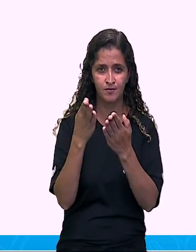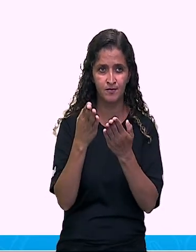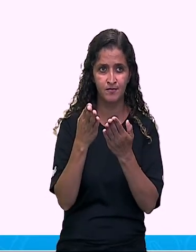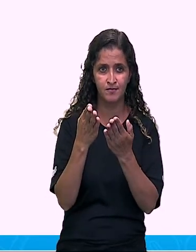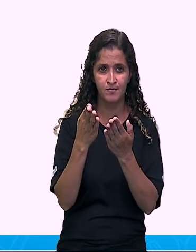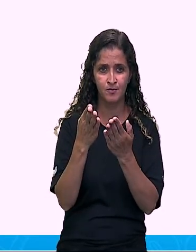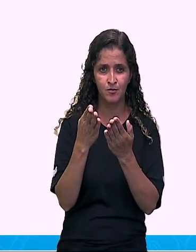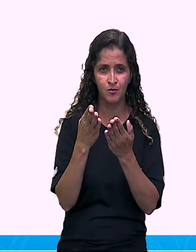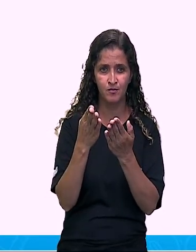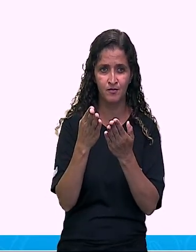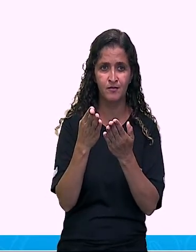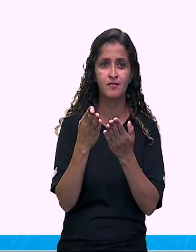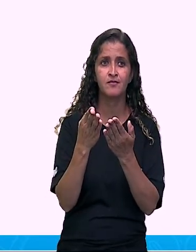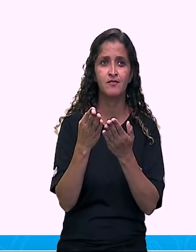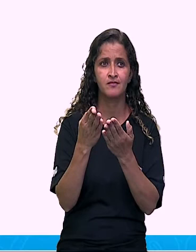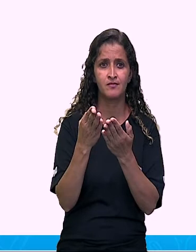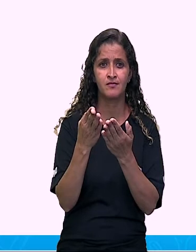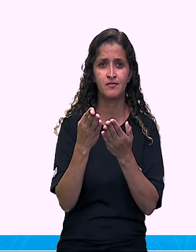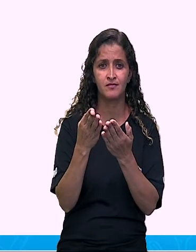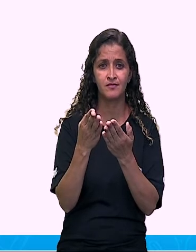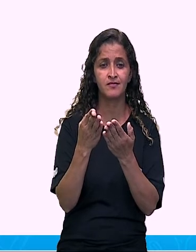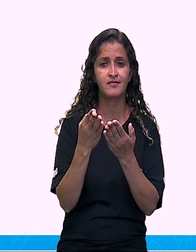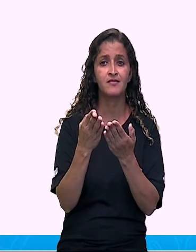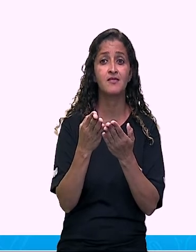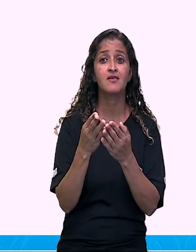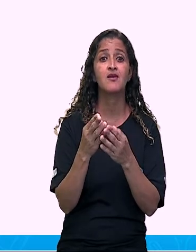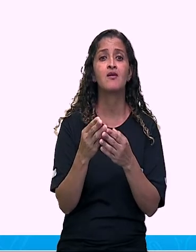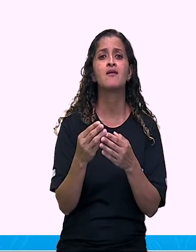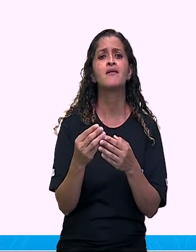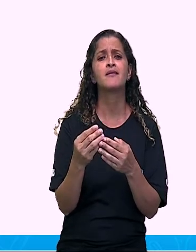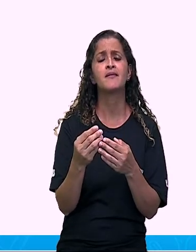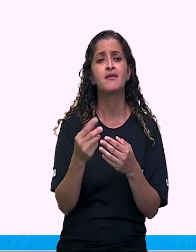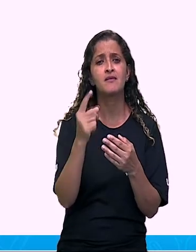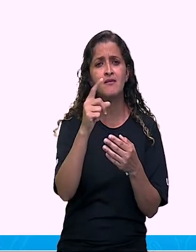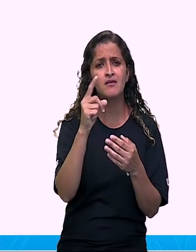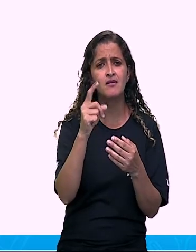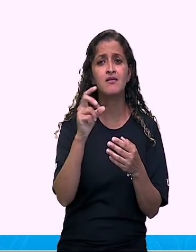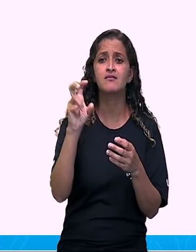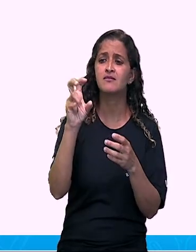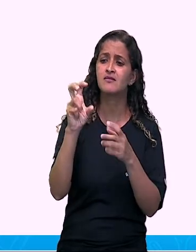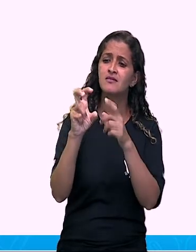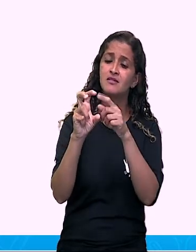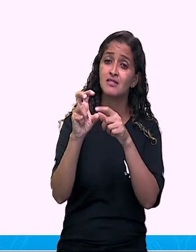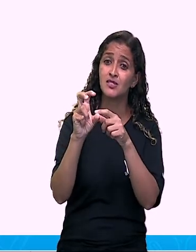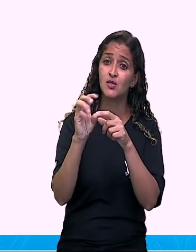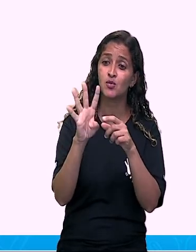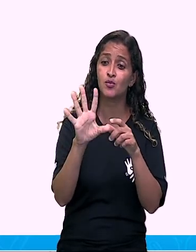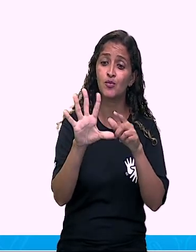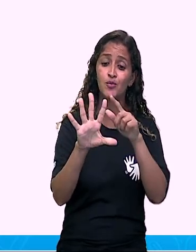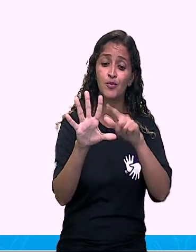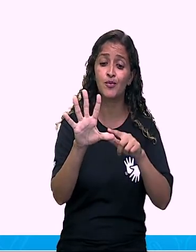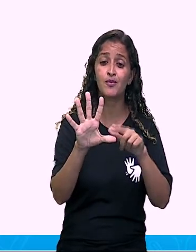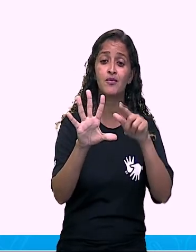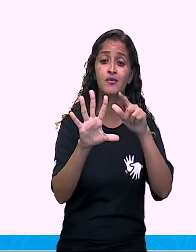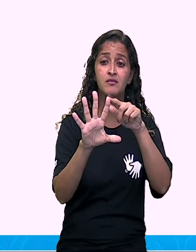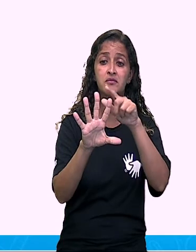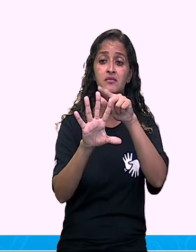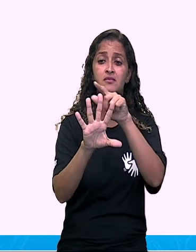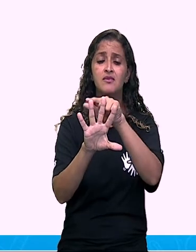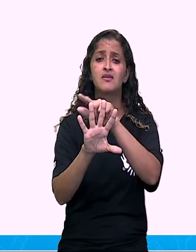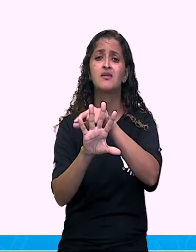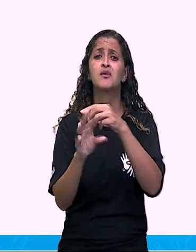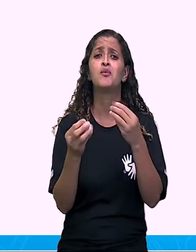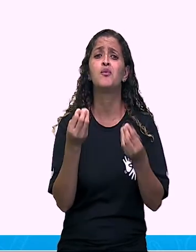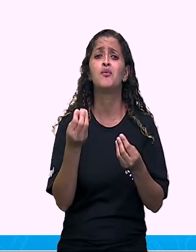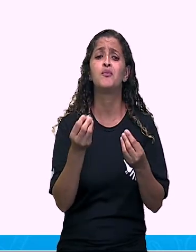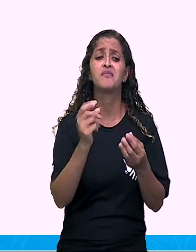1, 2, 3, 4, 5. Eu tenho 5 unidades. E como é que eu vou escrever isso? Se